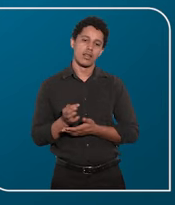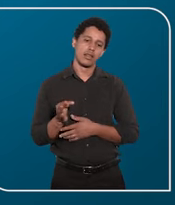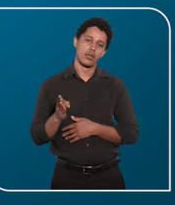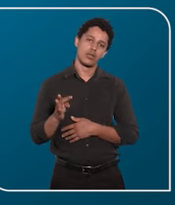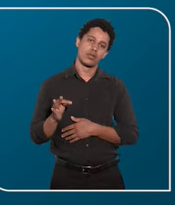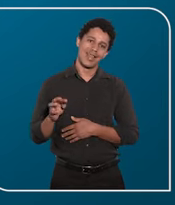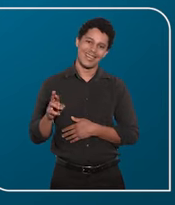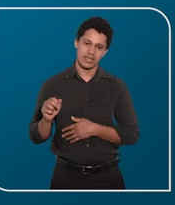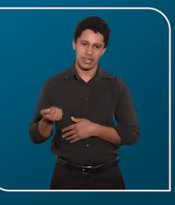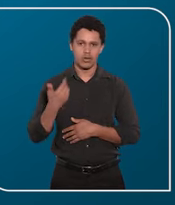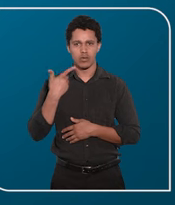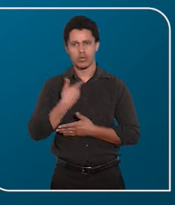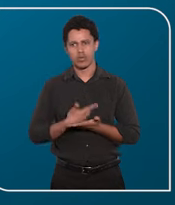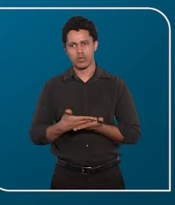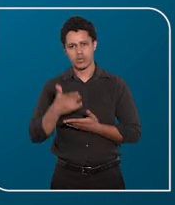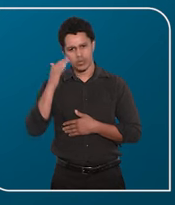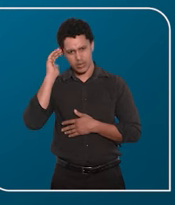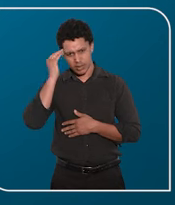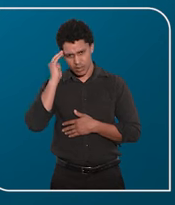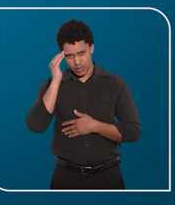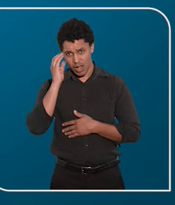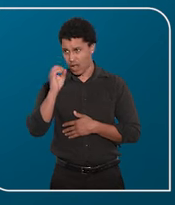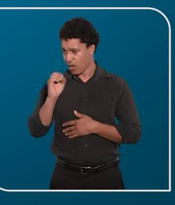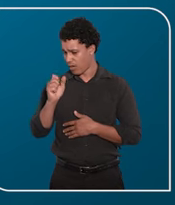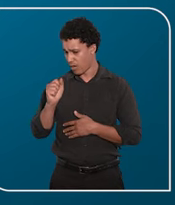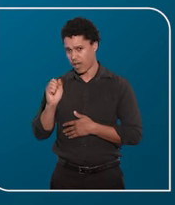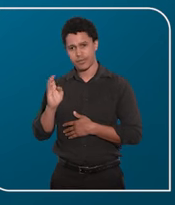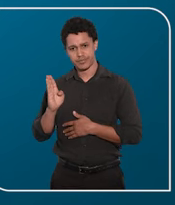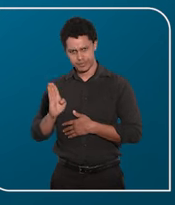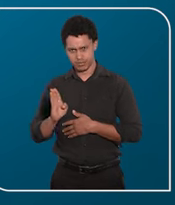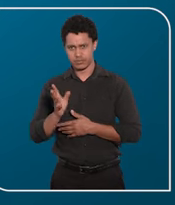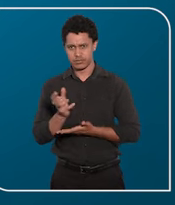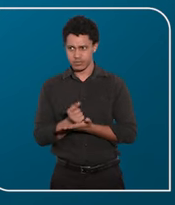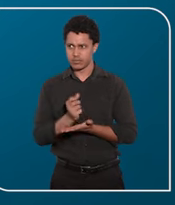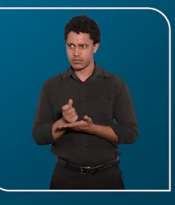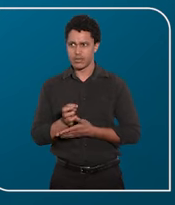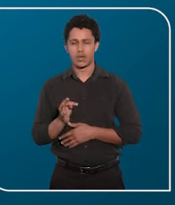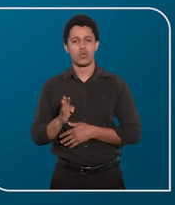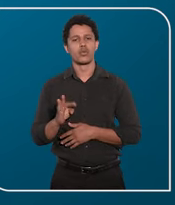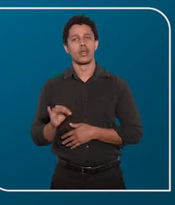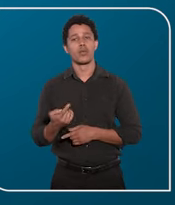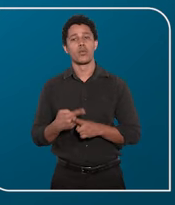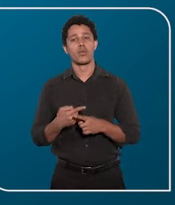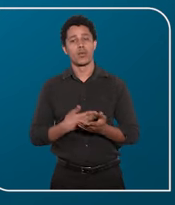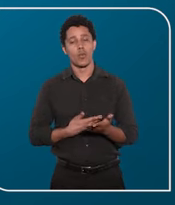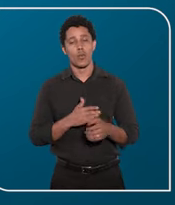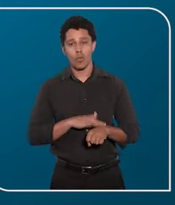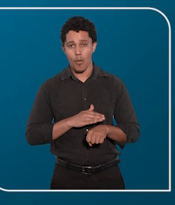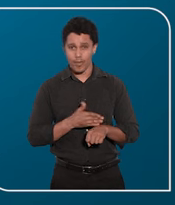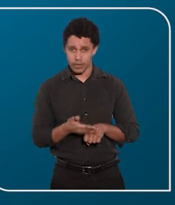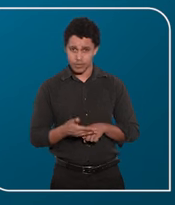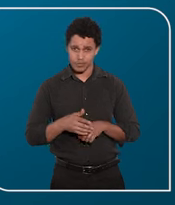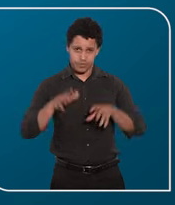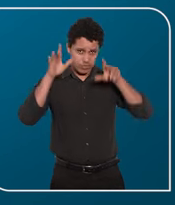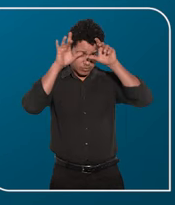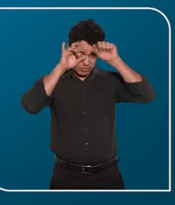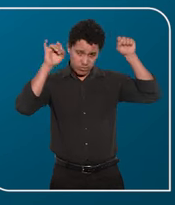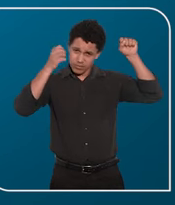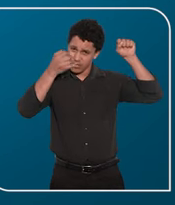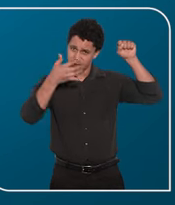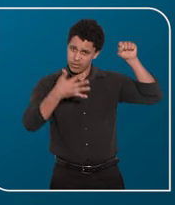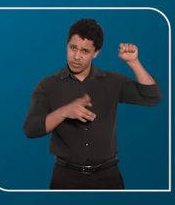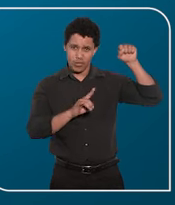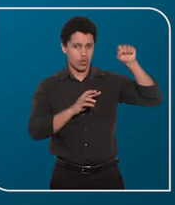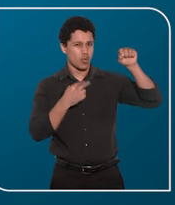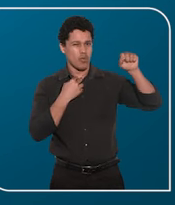a entender que a anuidade da OAB ela passa a ter uma conotação tributária, porque a partir do momento que o Supremo diz que eu não posso